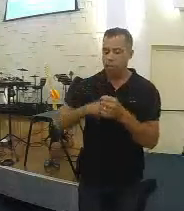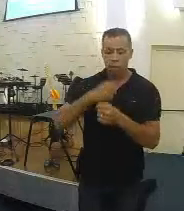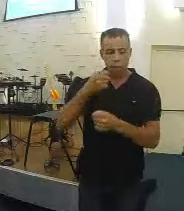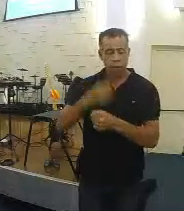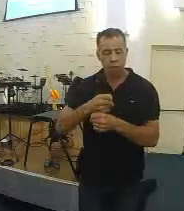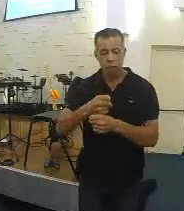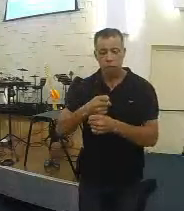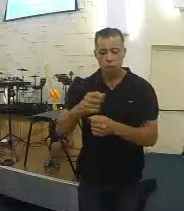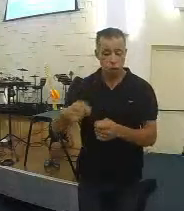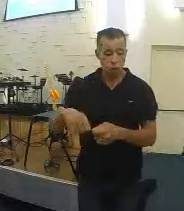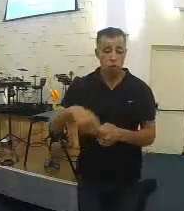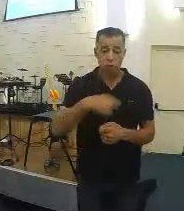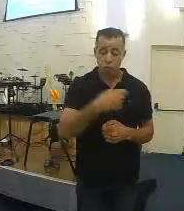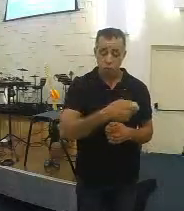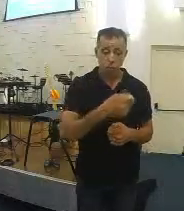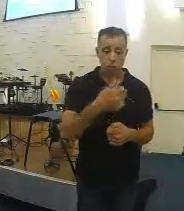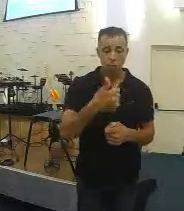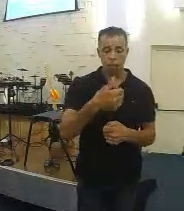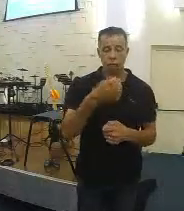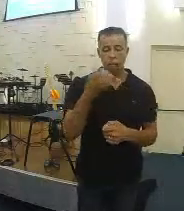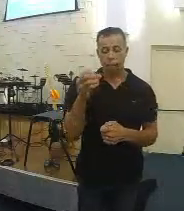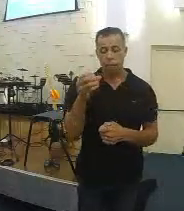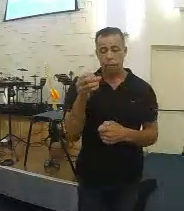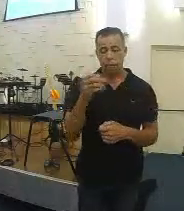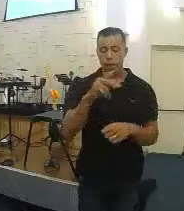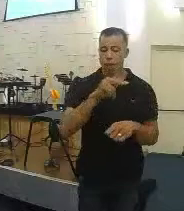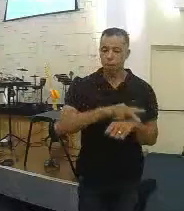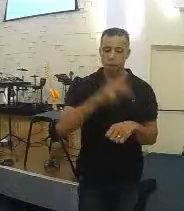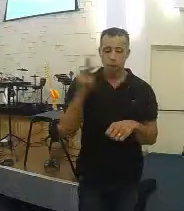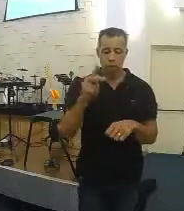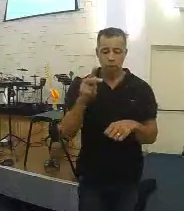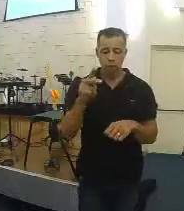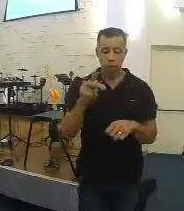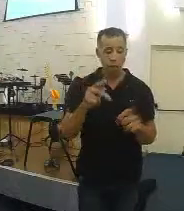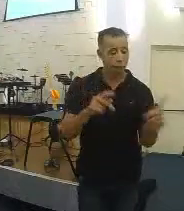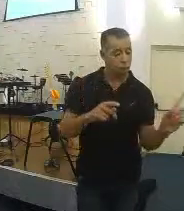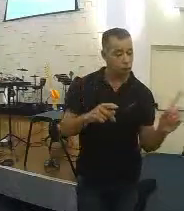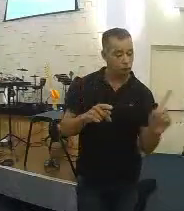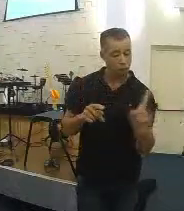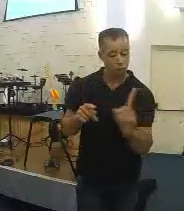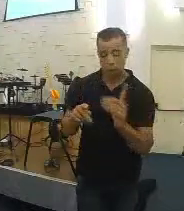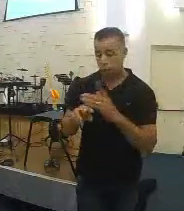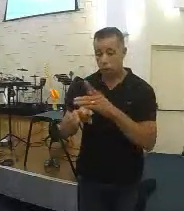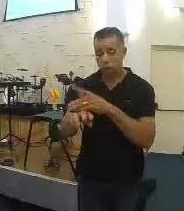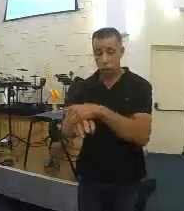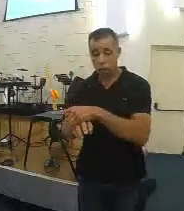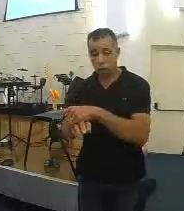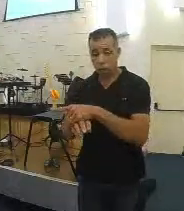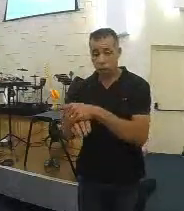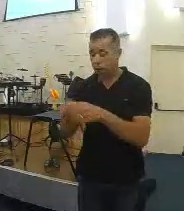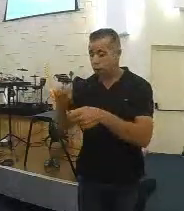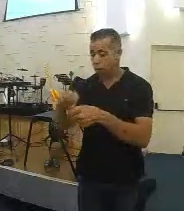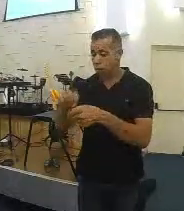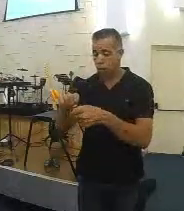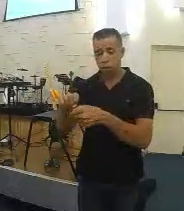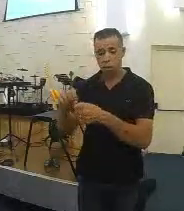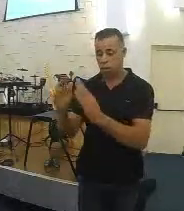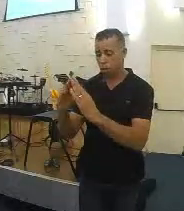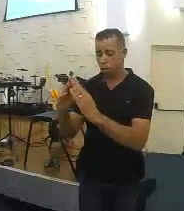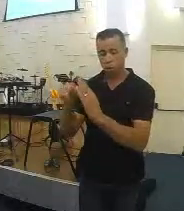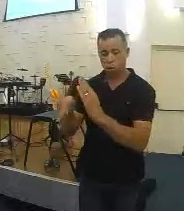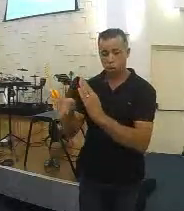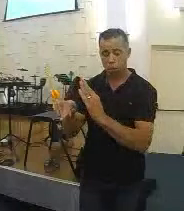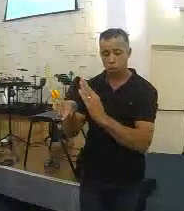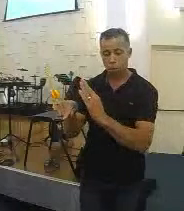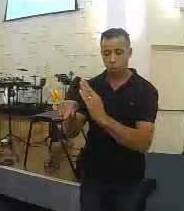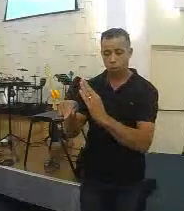e o sustento. O levita entrou e consentiu em ficar com aquele homem, e o moço lhe foi como um